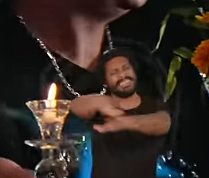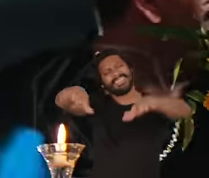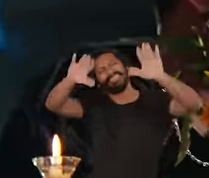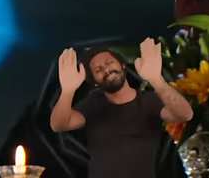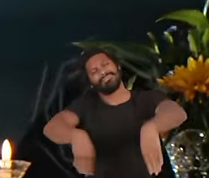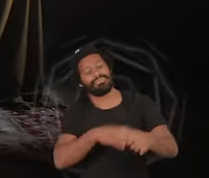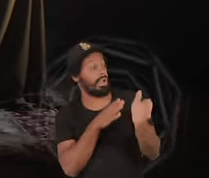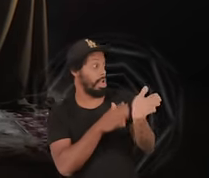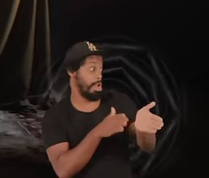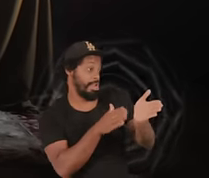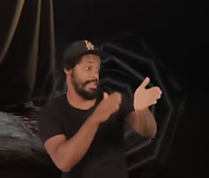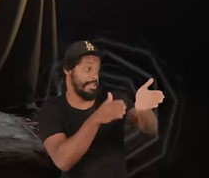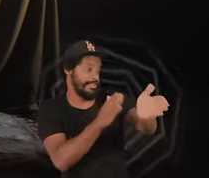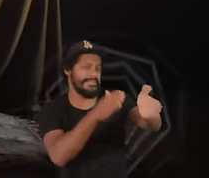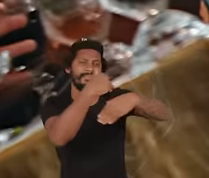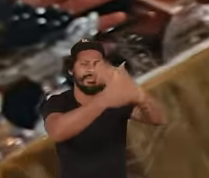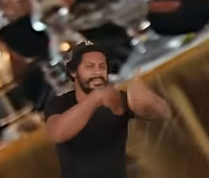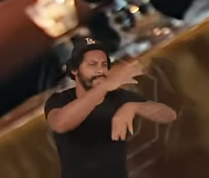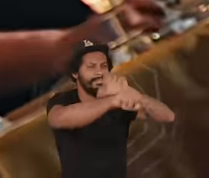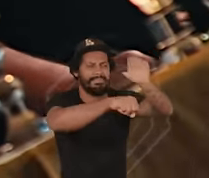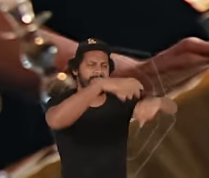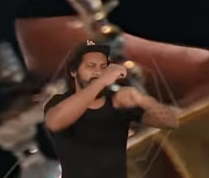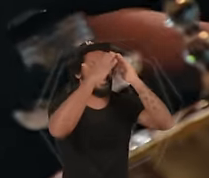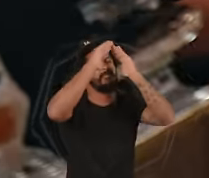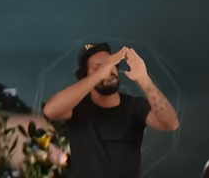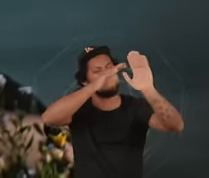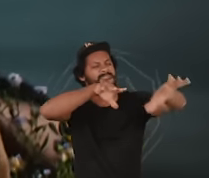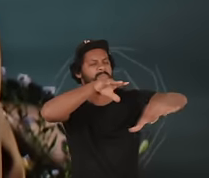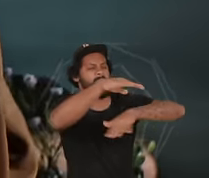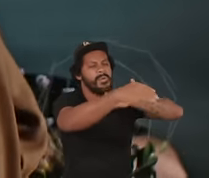vem vendo. Atrás do dia continuo correndo.